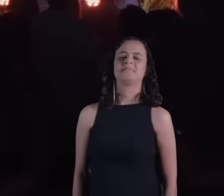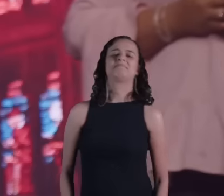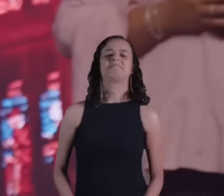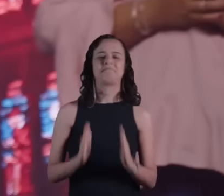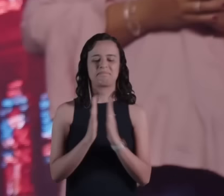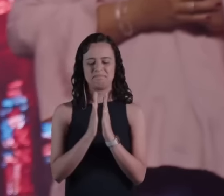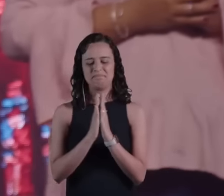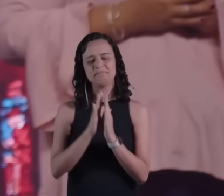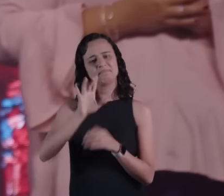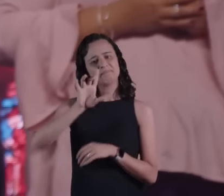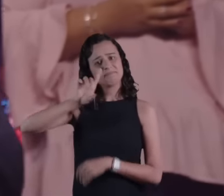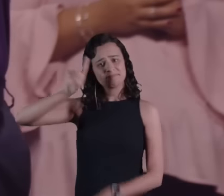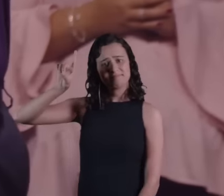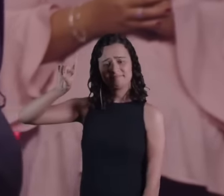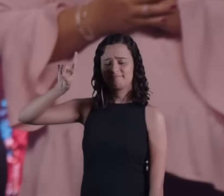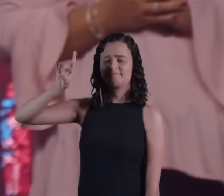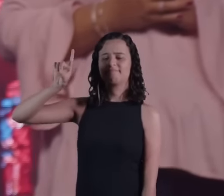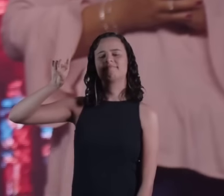Deus,